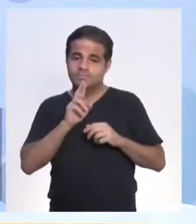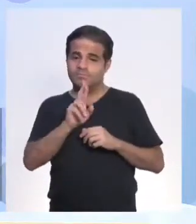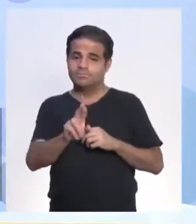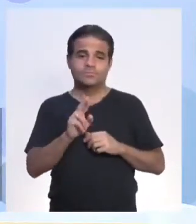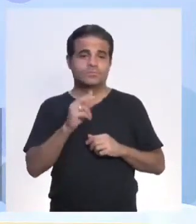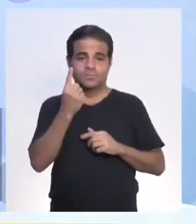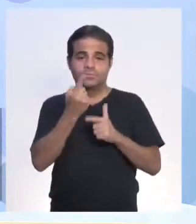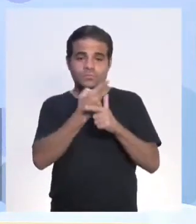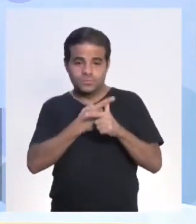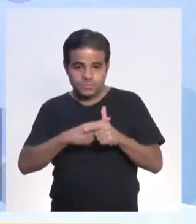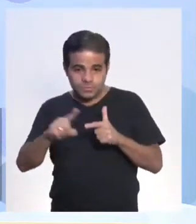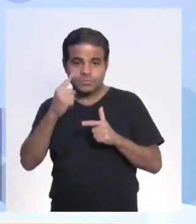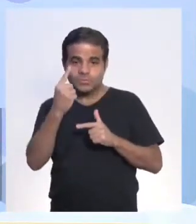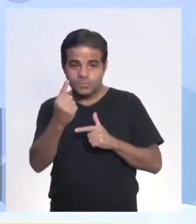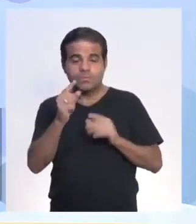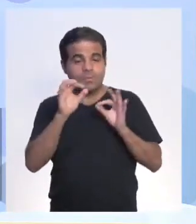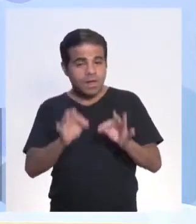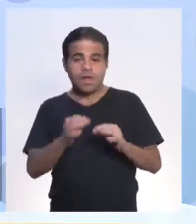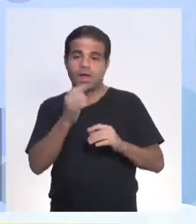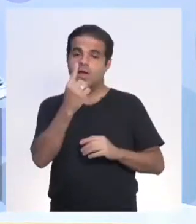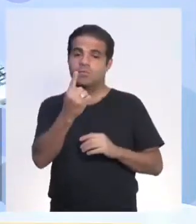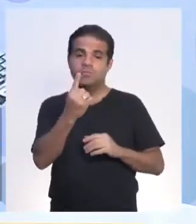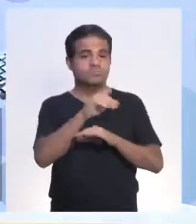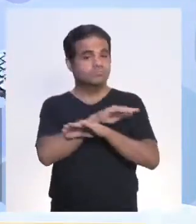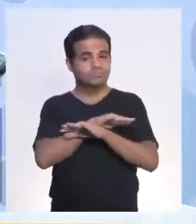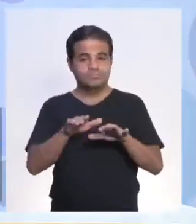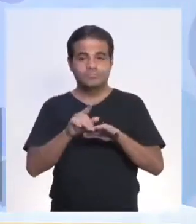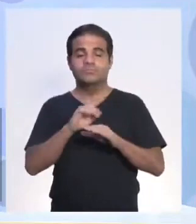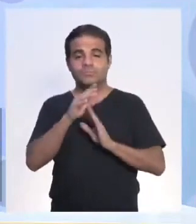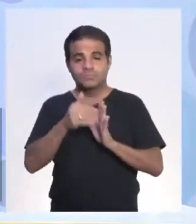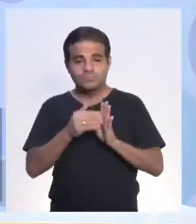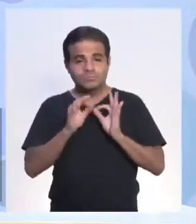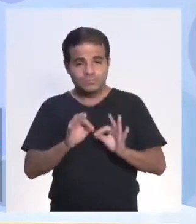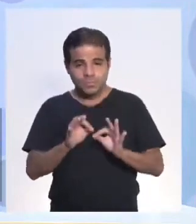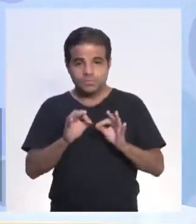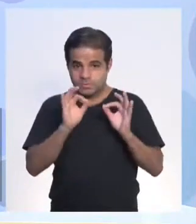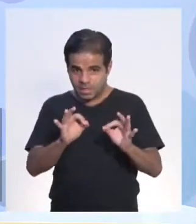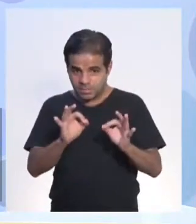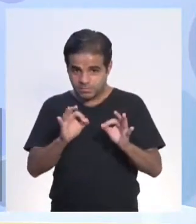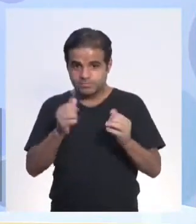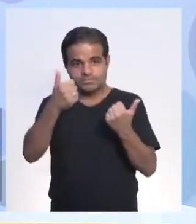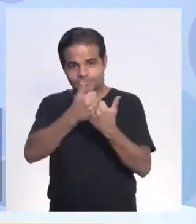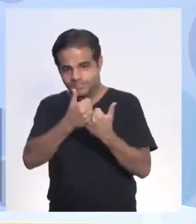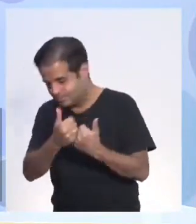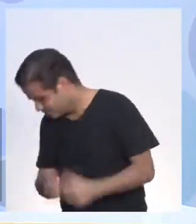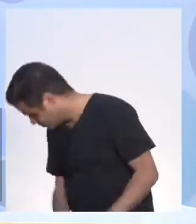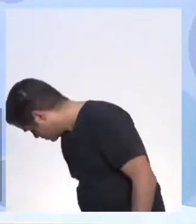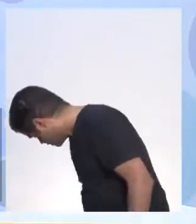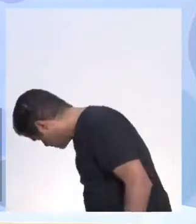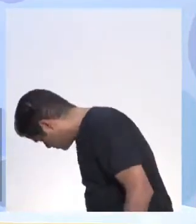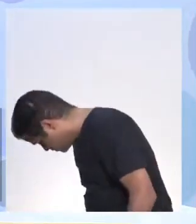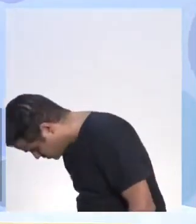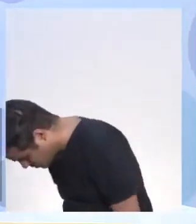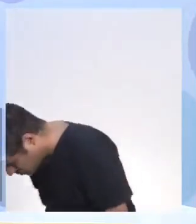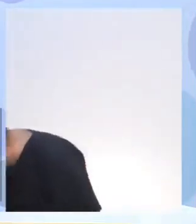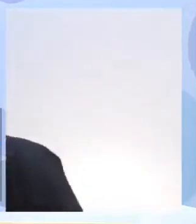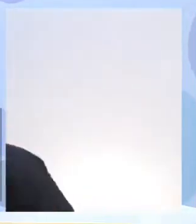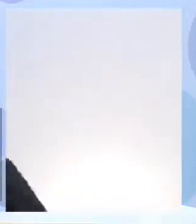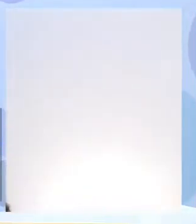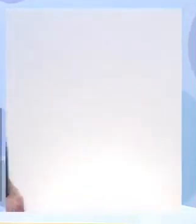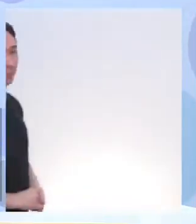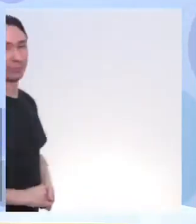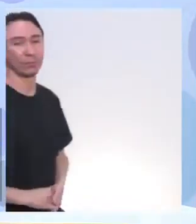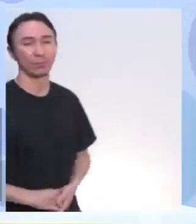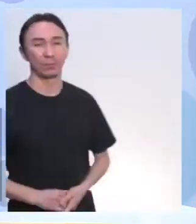1 dividido por 1 é 1 inteiro. Certo? Olha lá, está inteirinho pintado. Muito